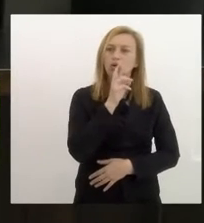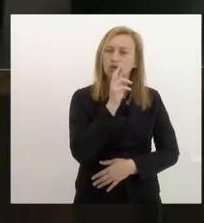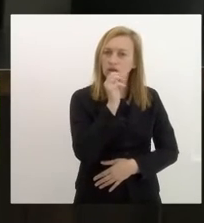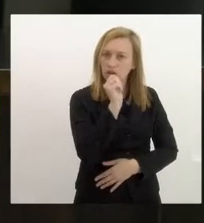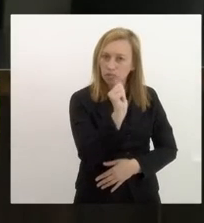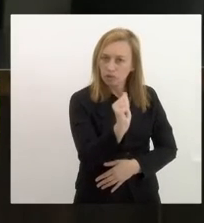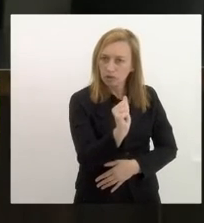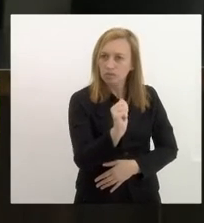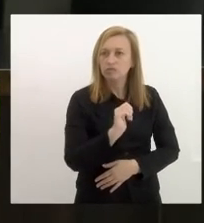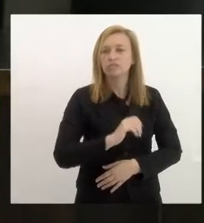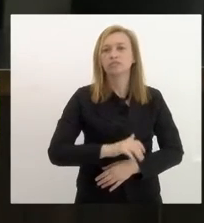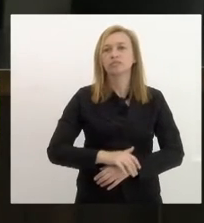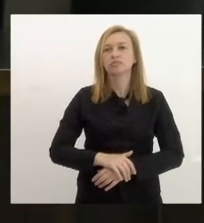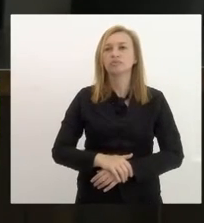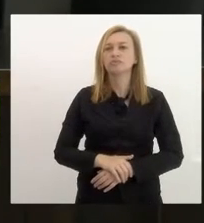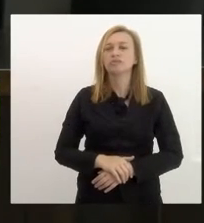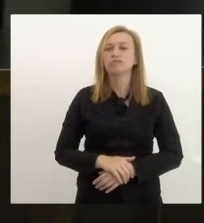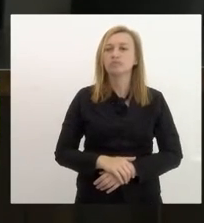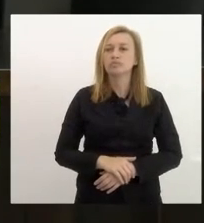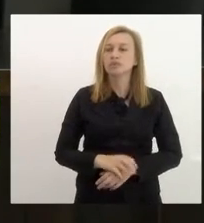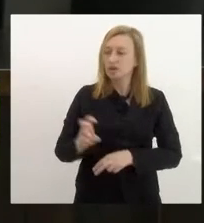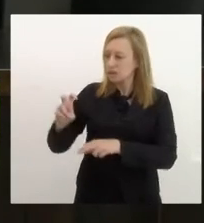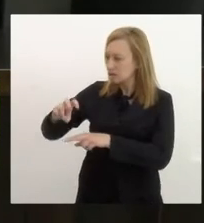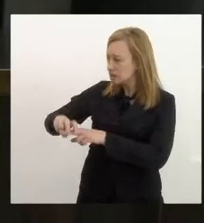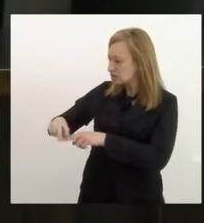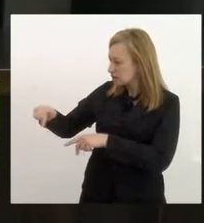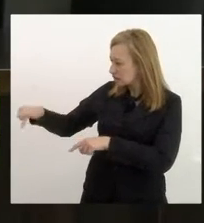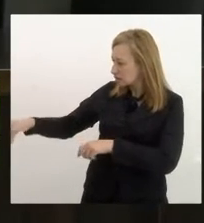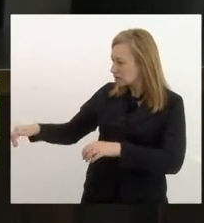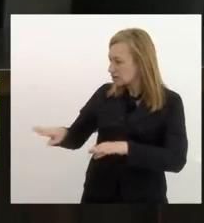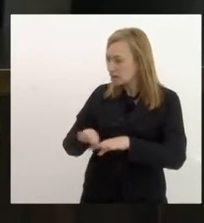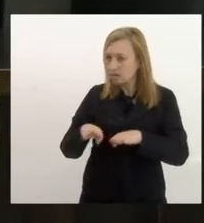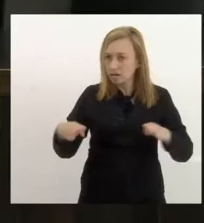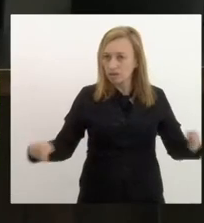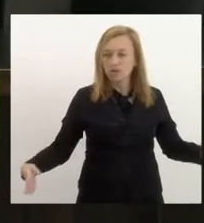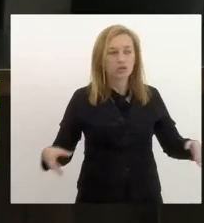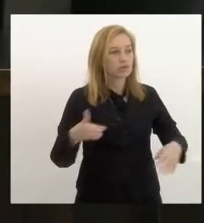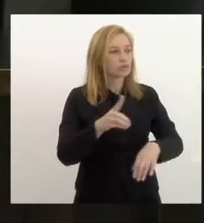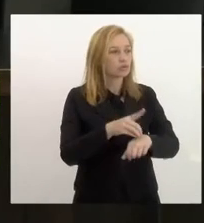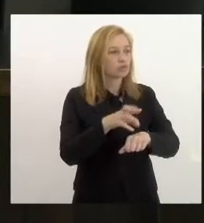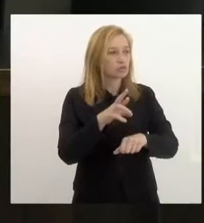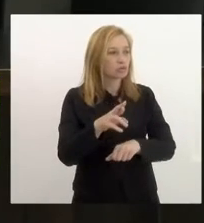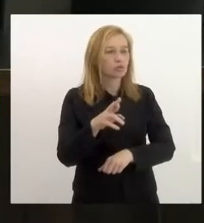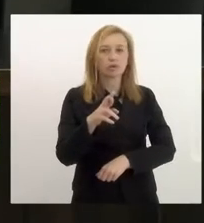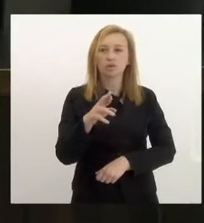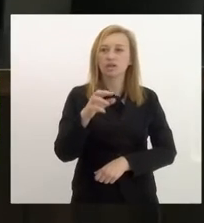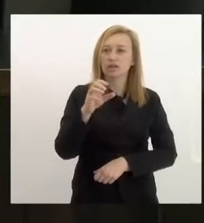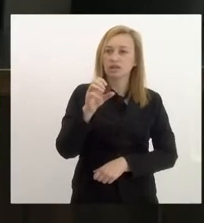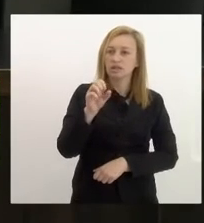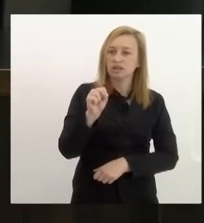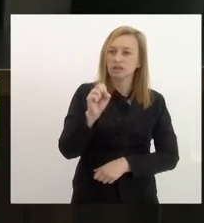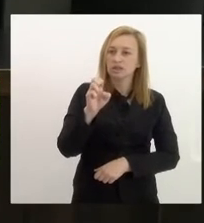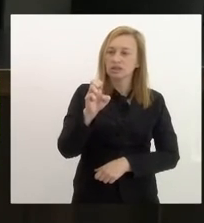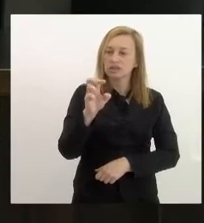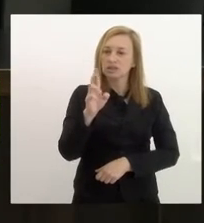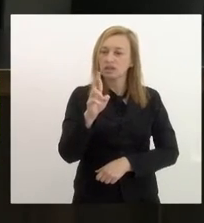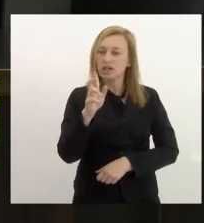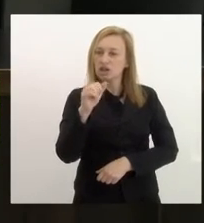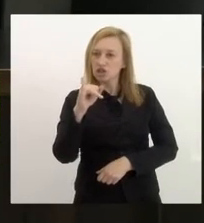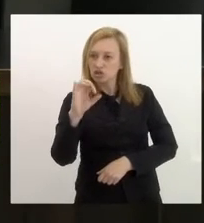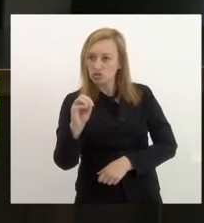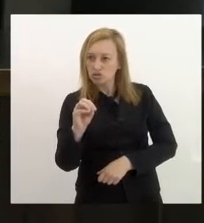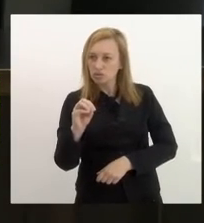Amorim que que sente aqui é a mesa do Dr Sérgio Aureliano está se retirando